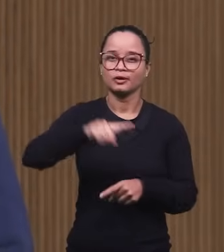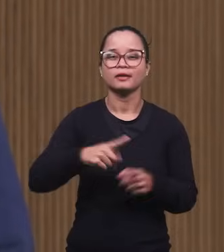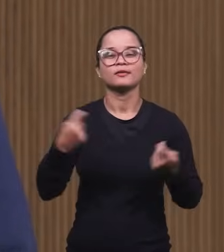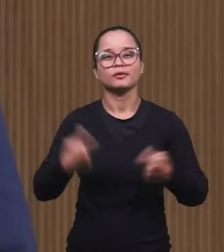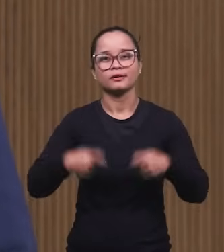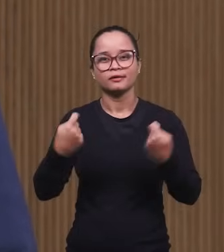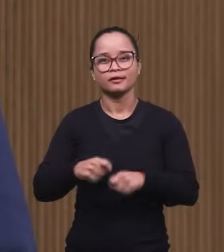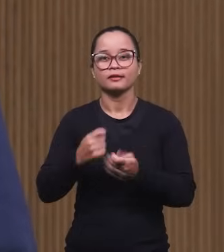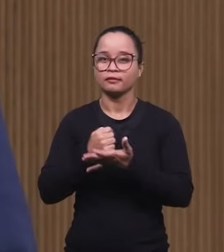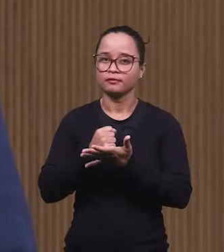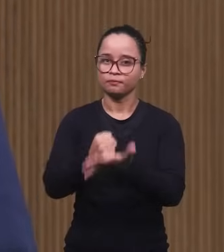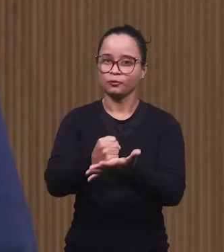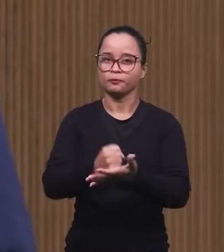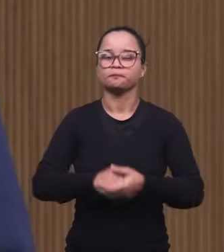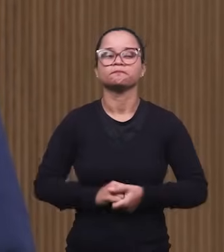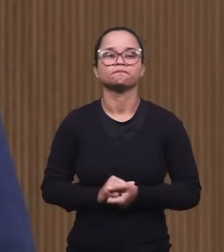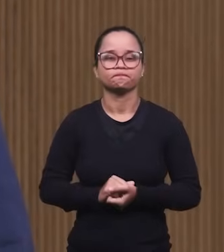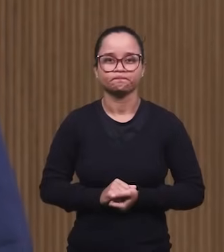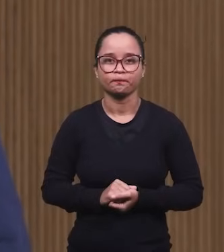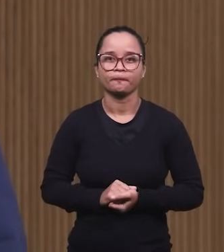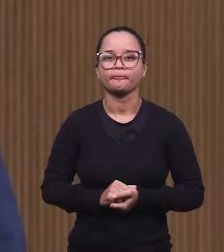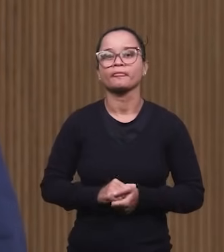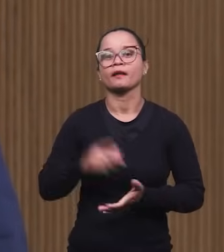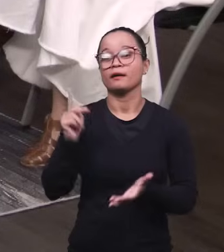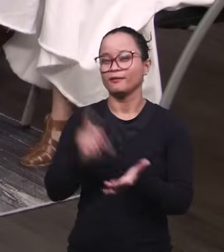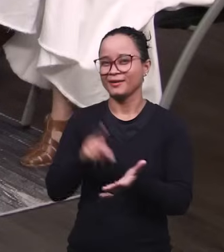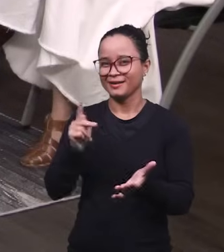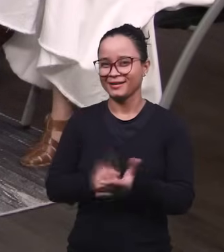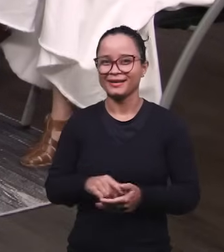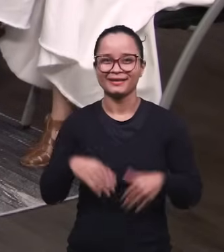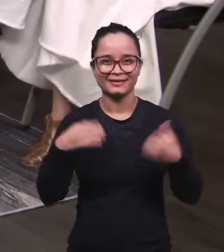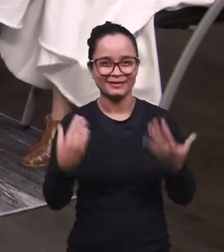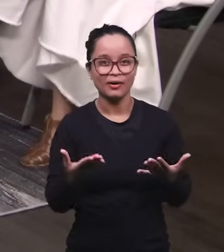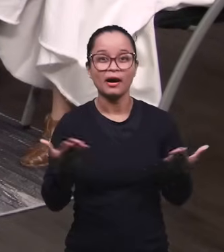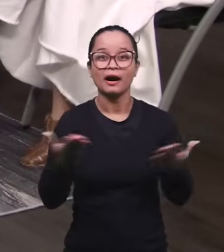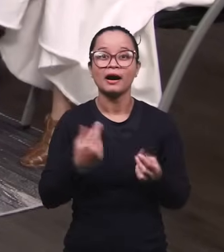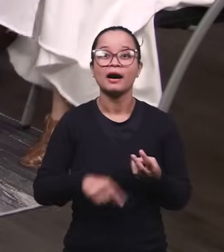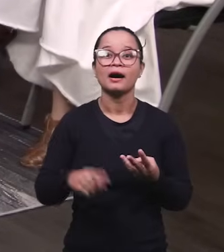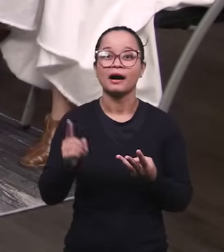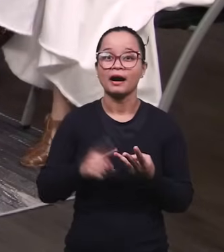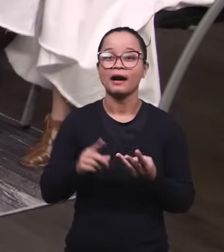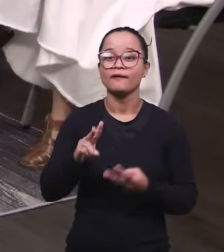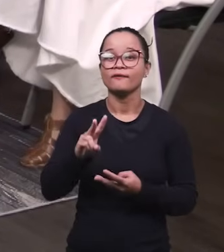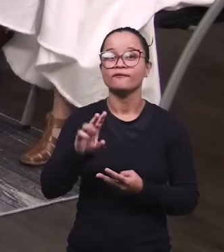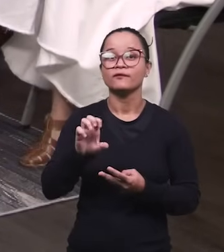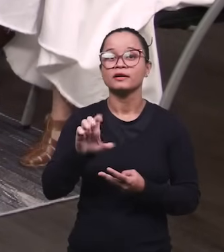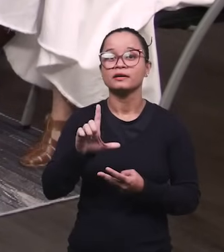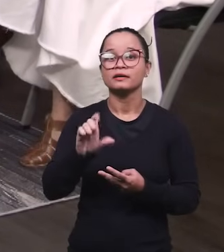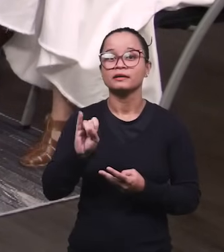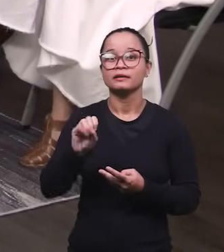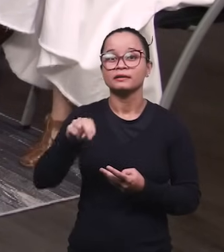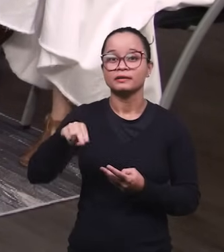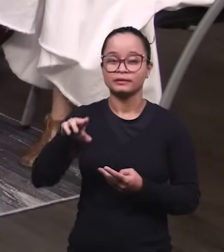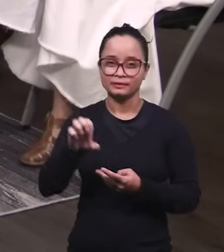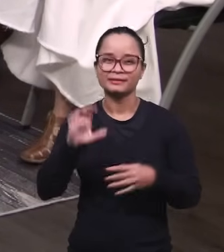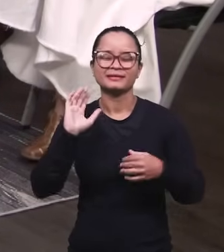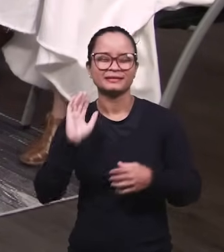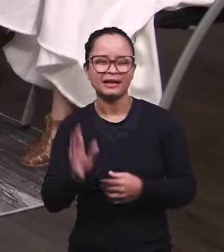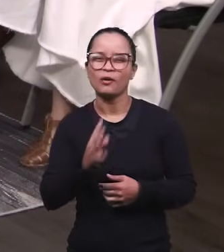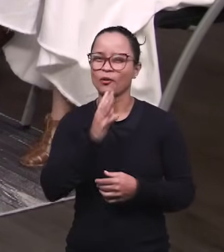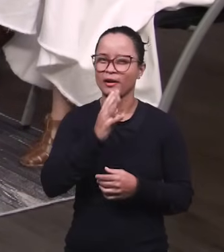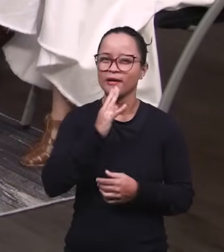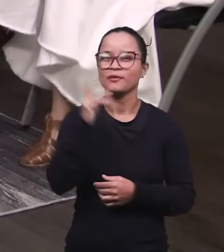Todos nós precisamos desse acompanhamento. É verdade. Obrigada, Gabriele. Agora a gente vai ouvir um pouco a Eveline, que já é